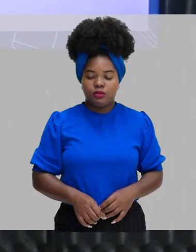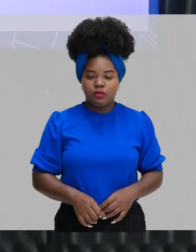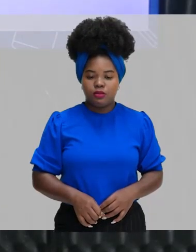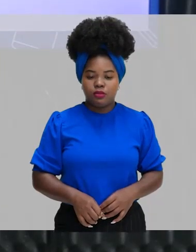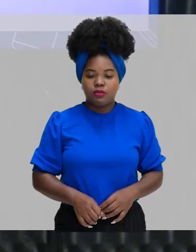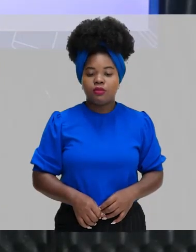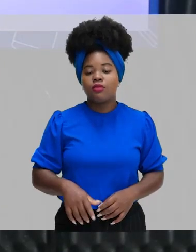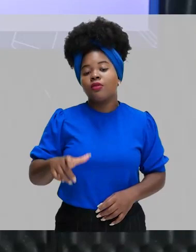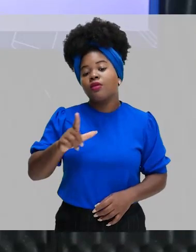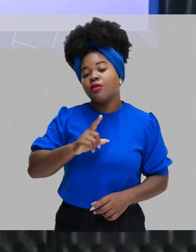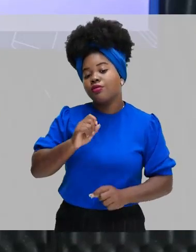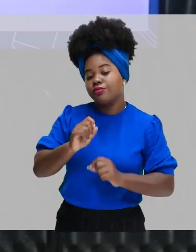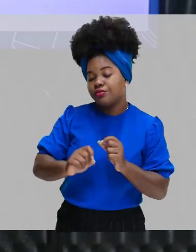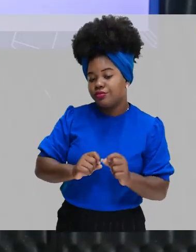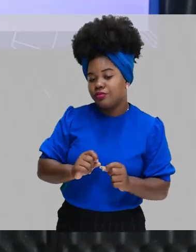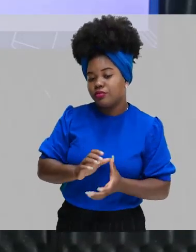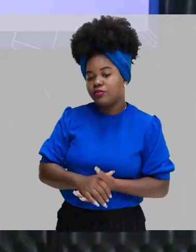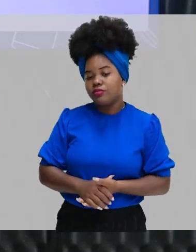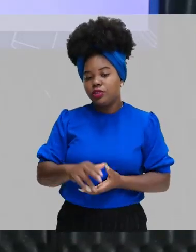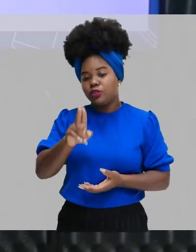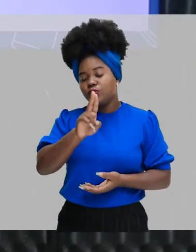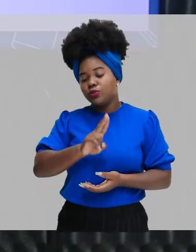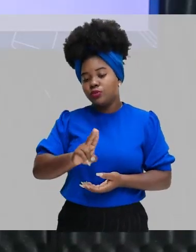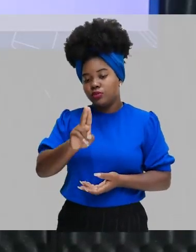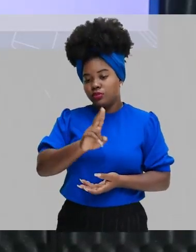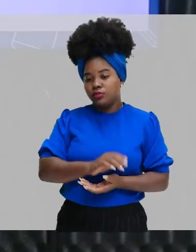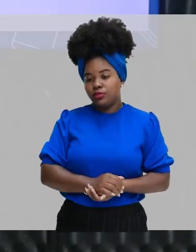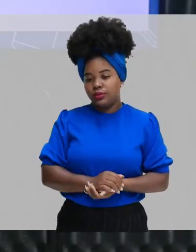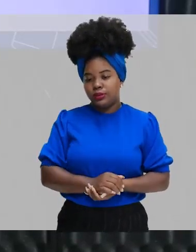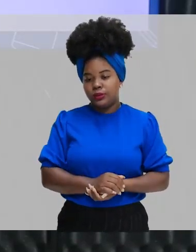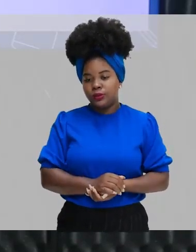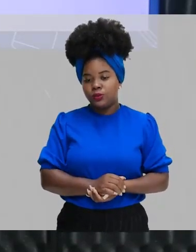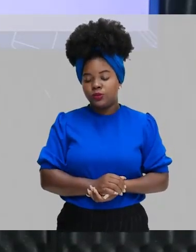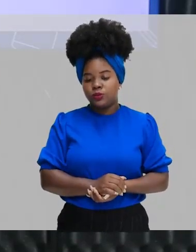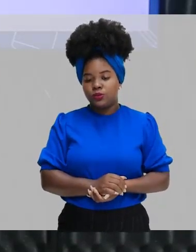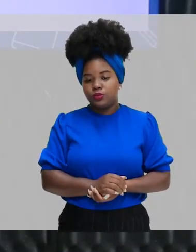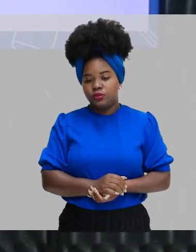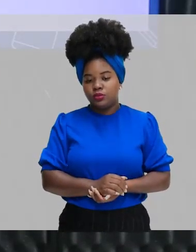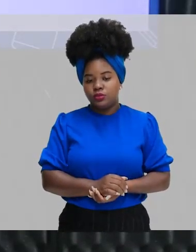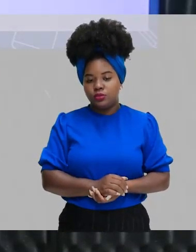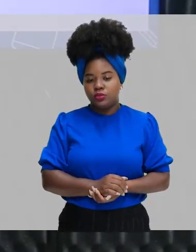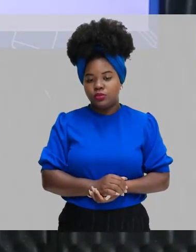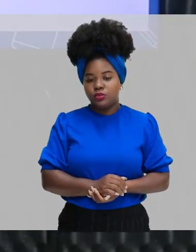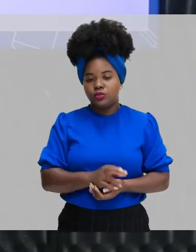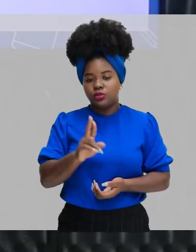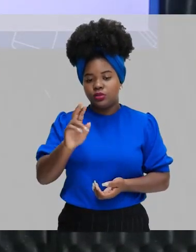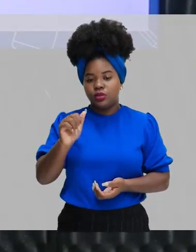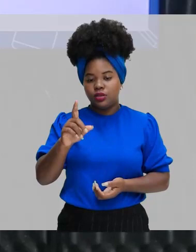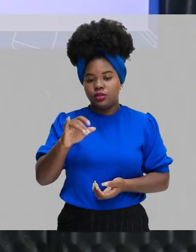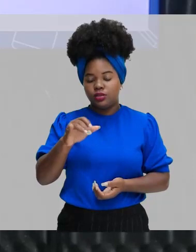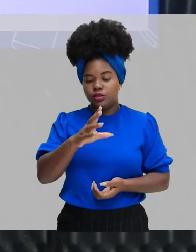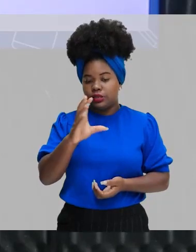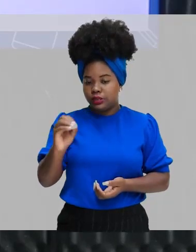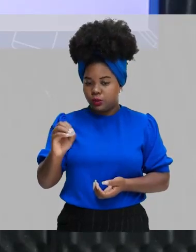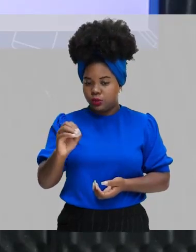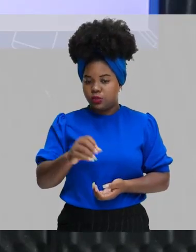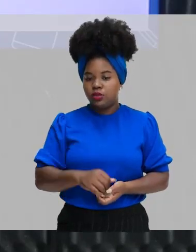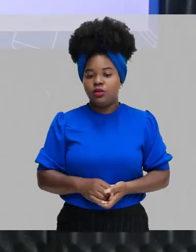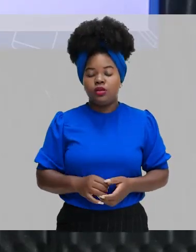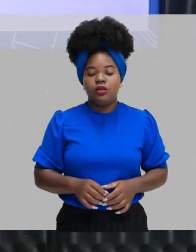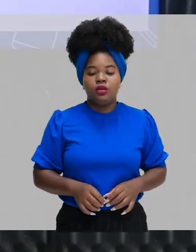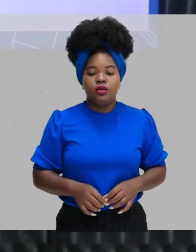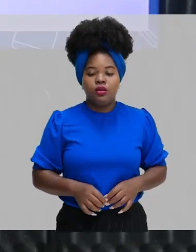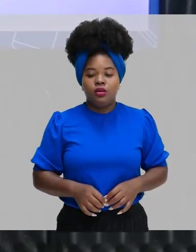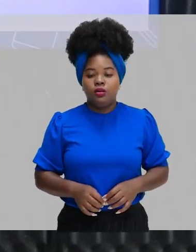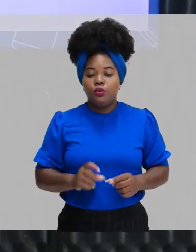então nós temos aqui um uso né um uso Pacífico desse conhecimento né do da da radioatividade